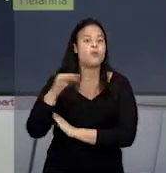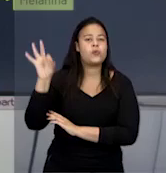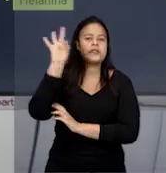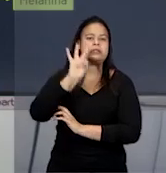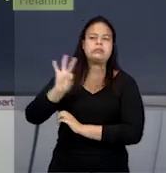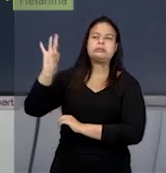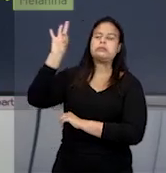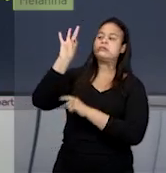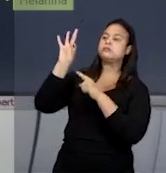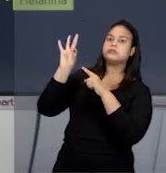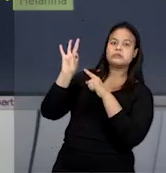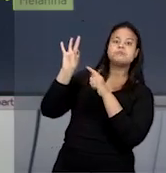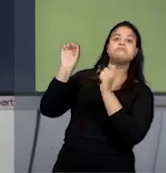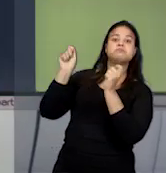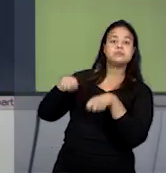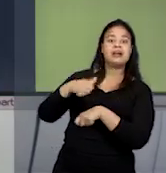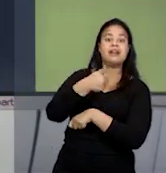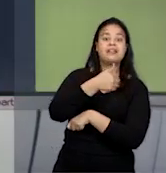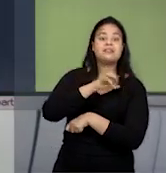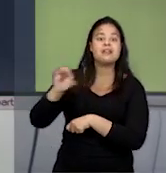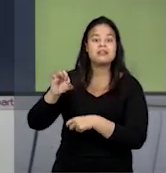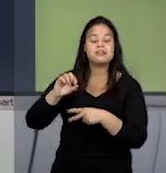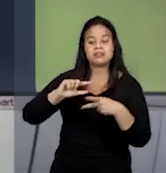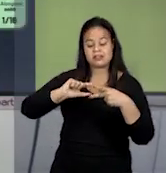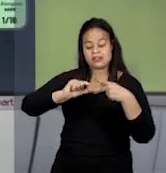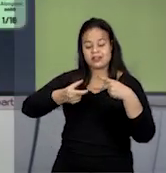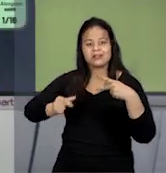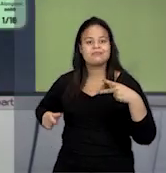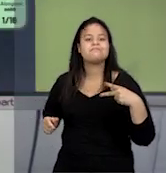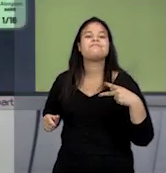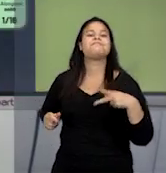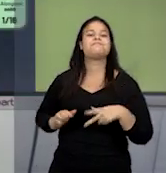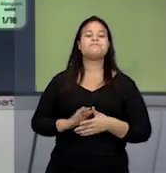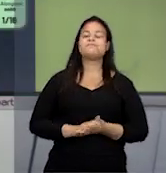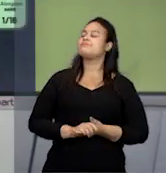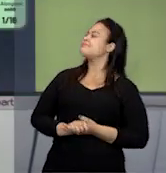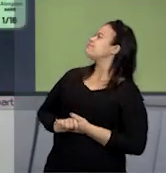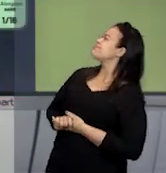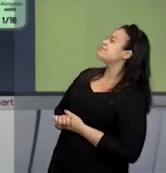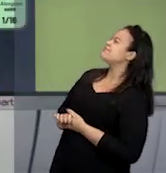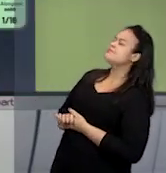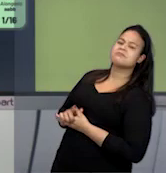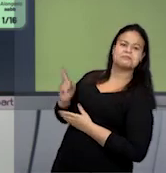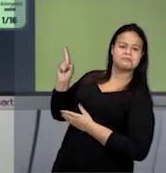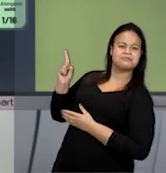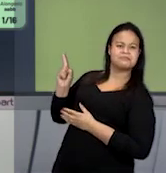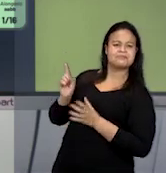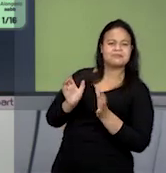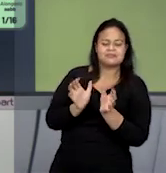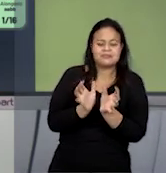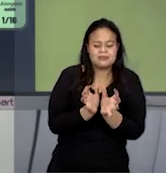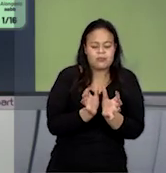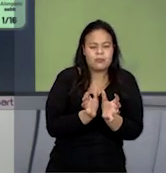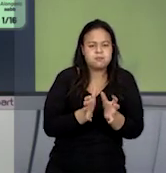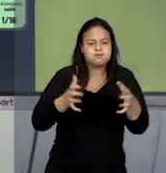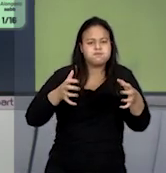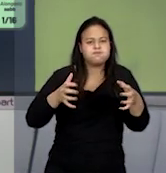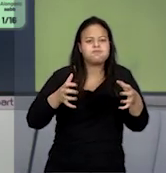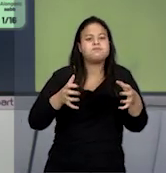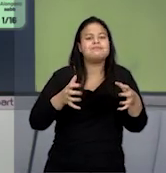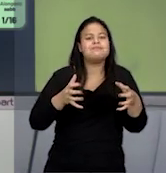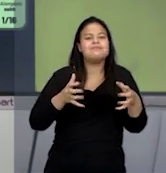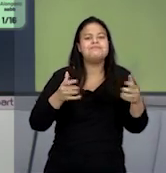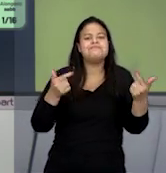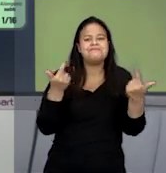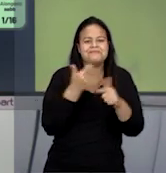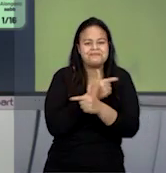Então, a gente vai ver isso agora. Então, olha a forma das abóboras, como que é engraçado. Nós temos aqui